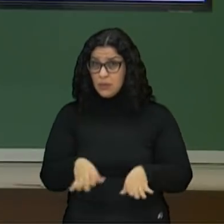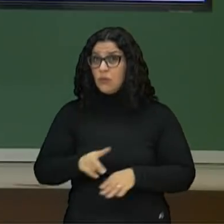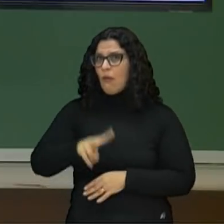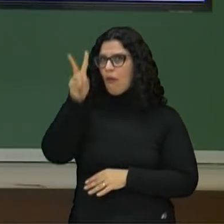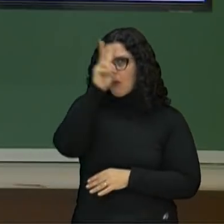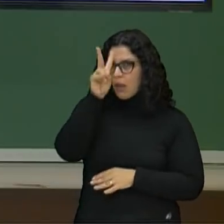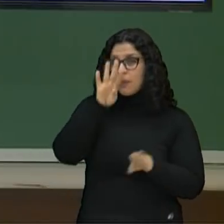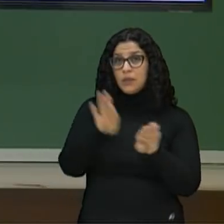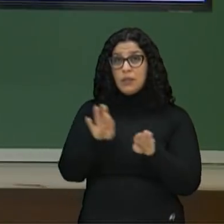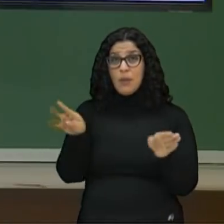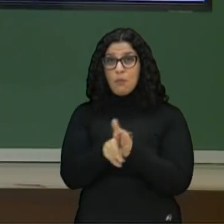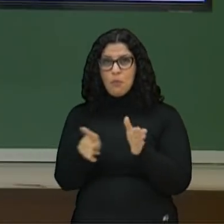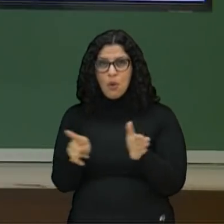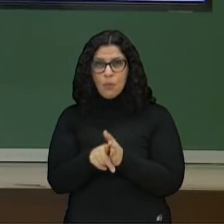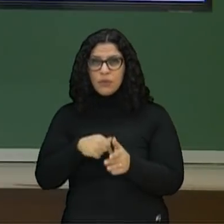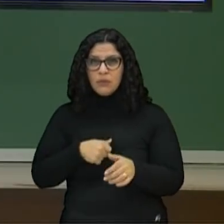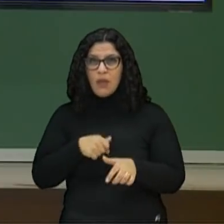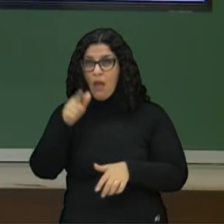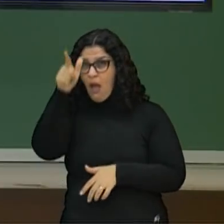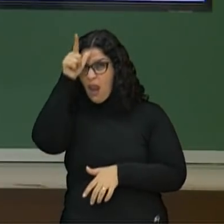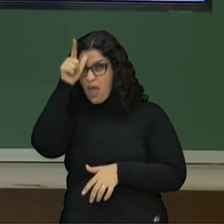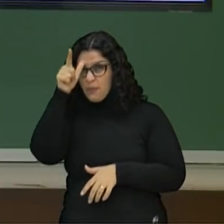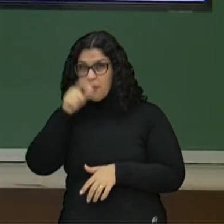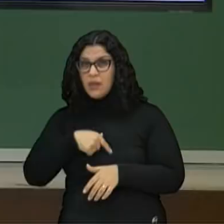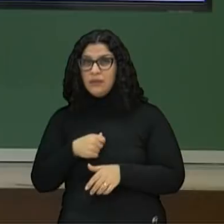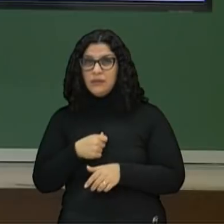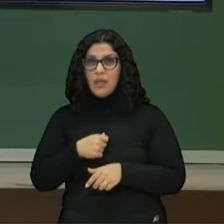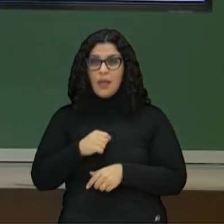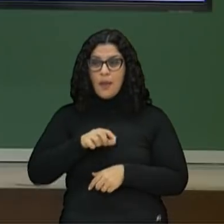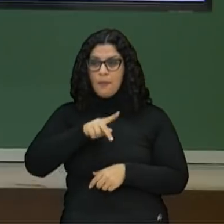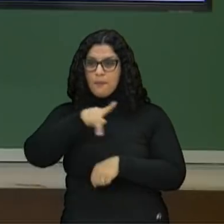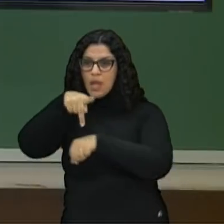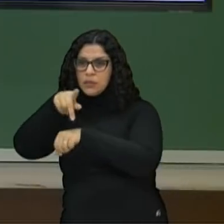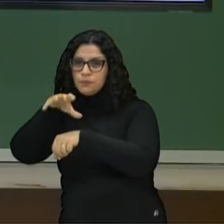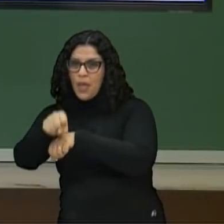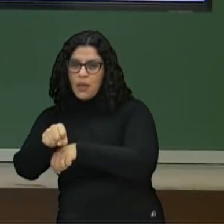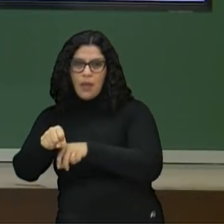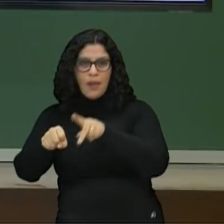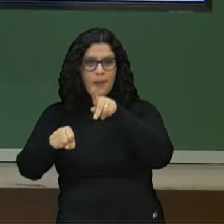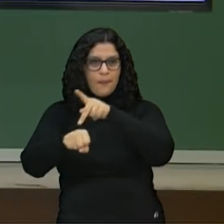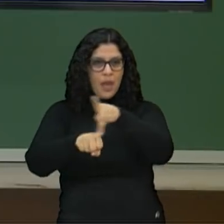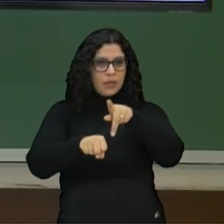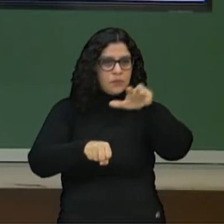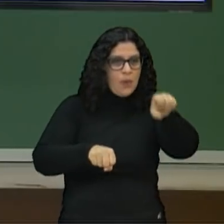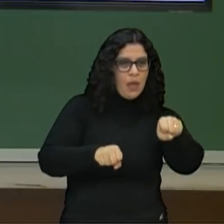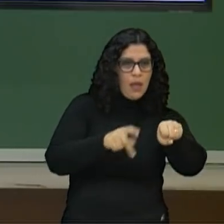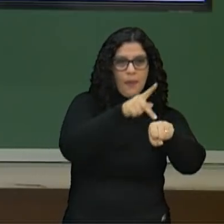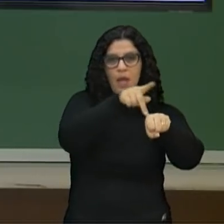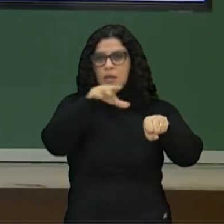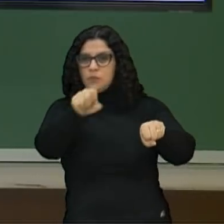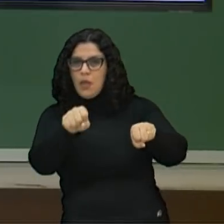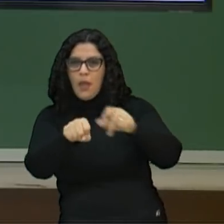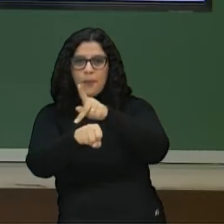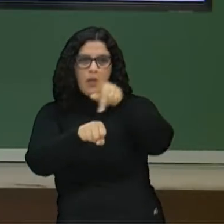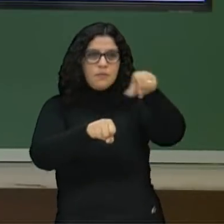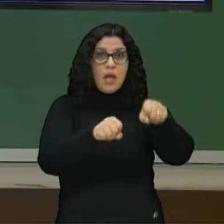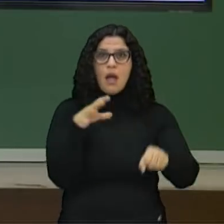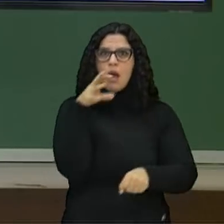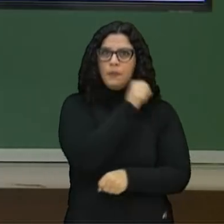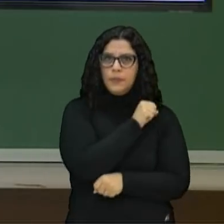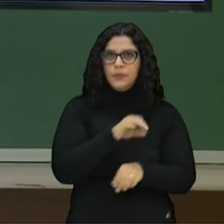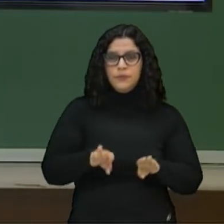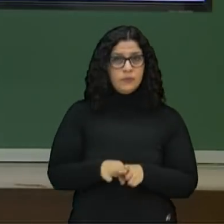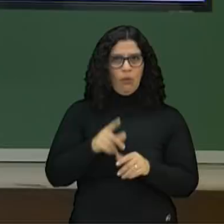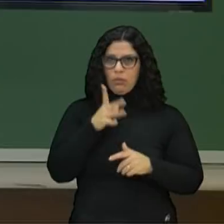lembre-se, ataques da Alemanha seguidos a vários países e com ações muito rápidas e com ocupações muito